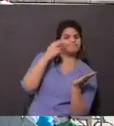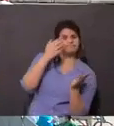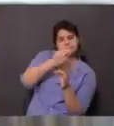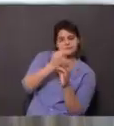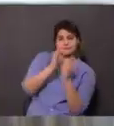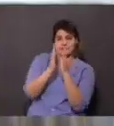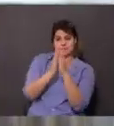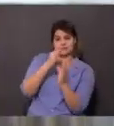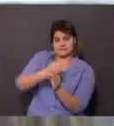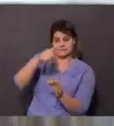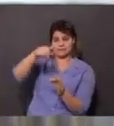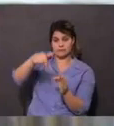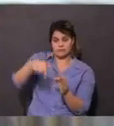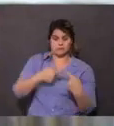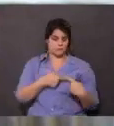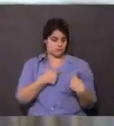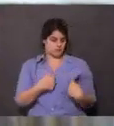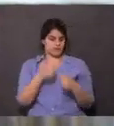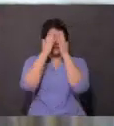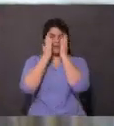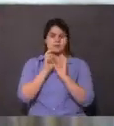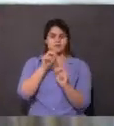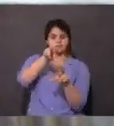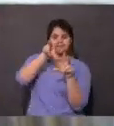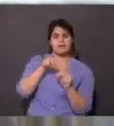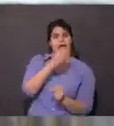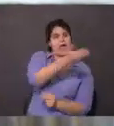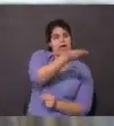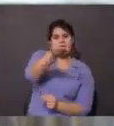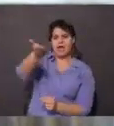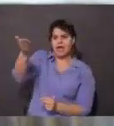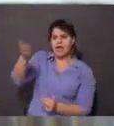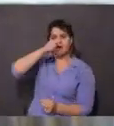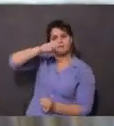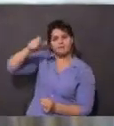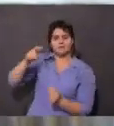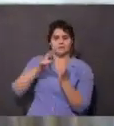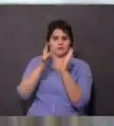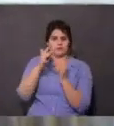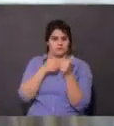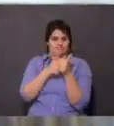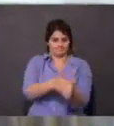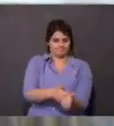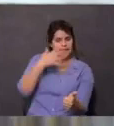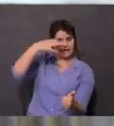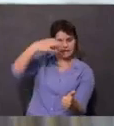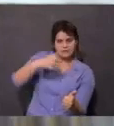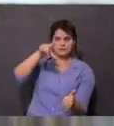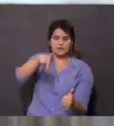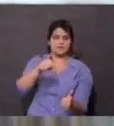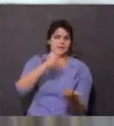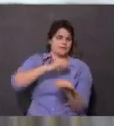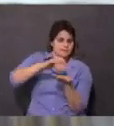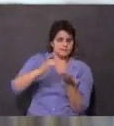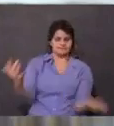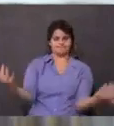Maria aviva em todos nós cristãos e peregrinos um sentimento de gratidão a Deus que aos pés da